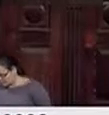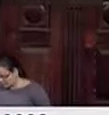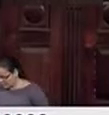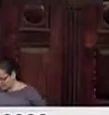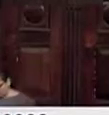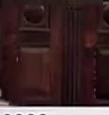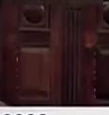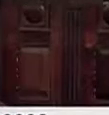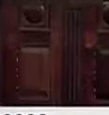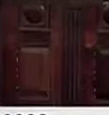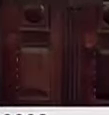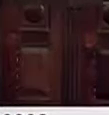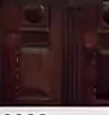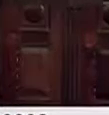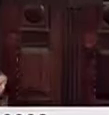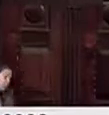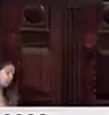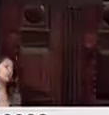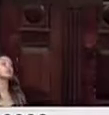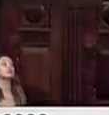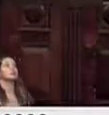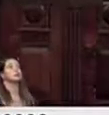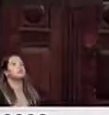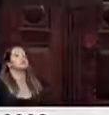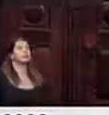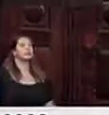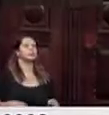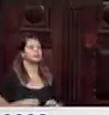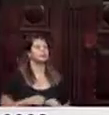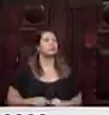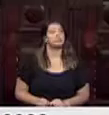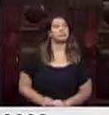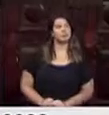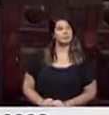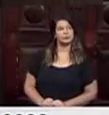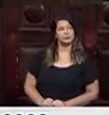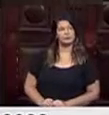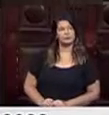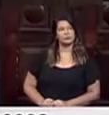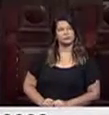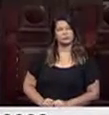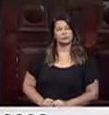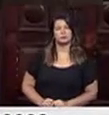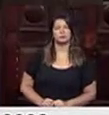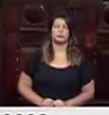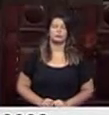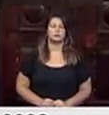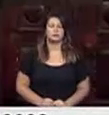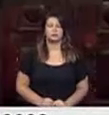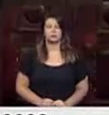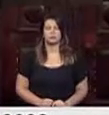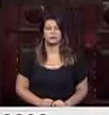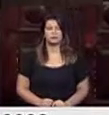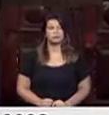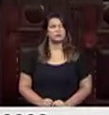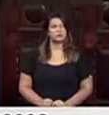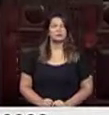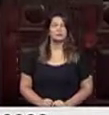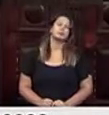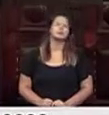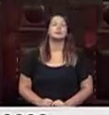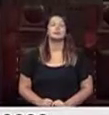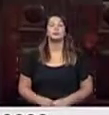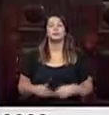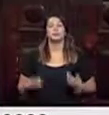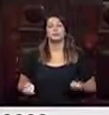o pequeno parágrafo que trata da redução de danos, e trataríamos disso na Comissão de Prevenção às Drogas, da qual eu também sou